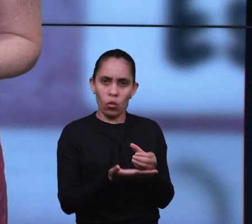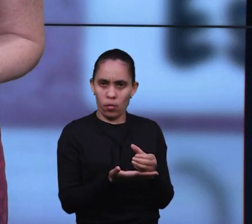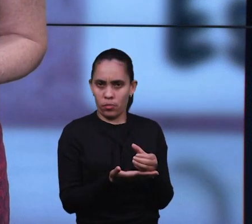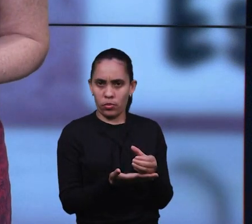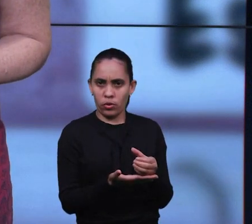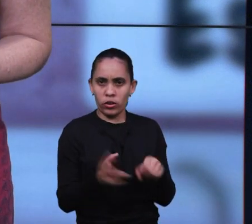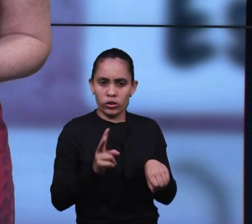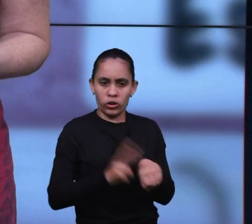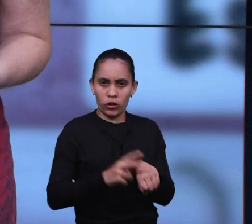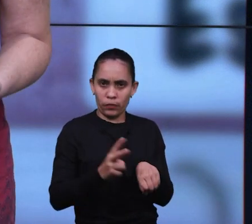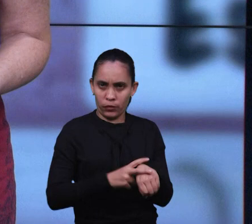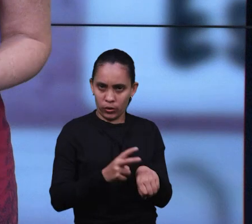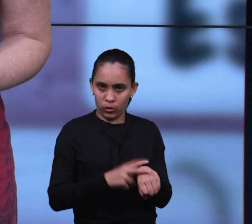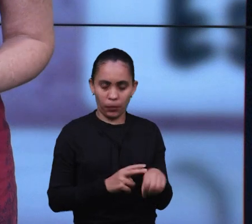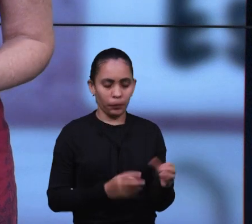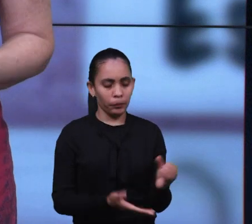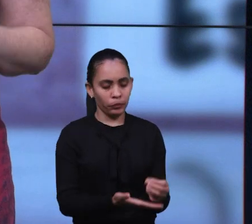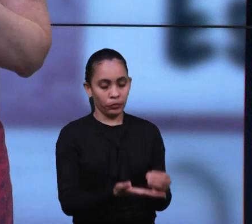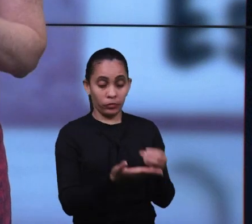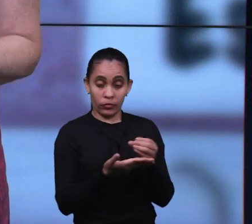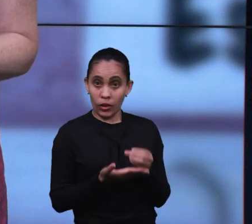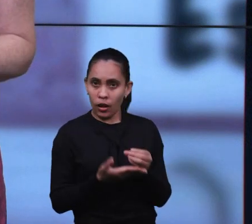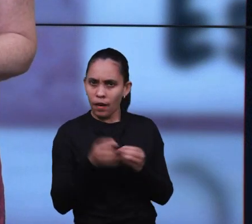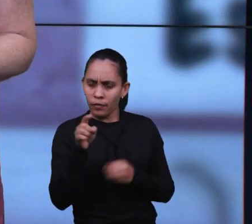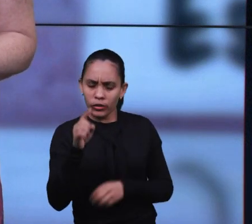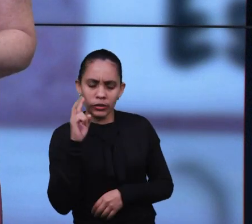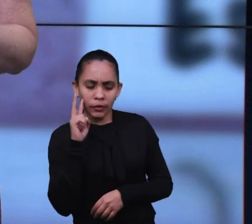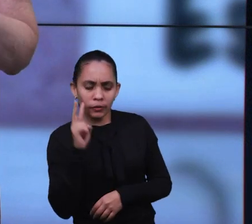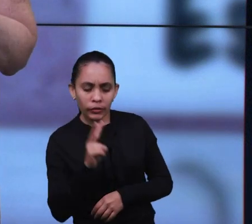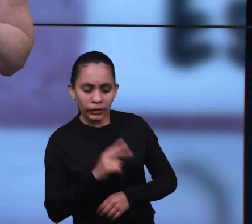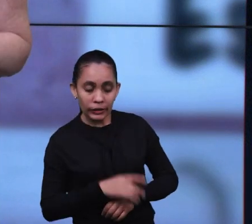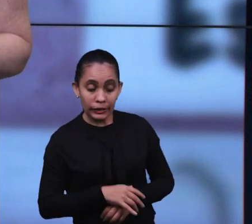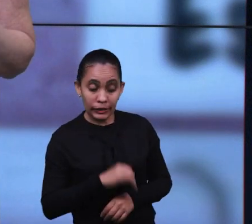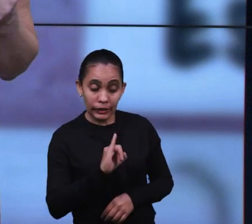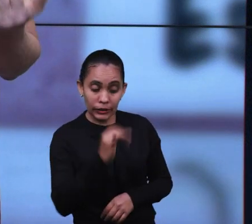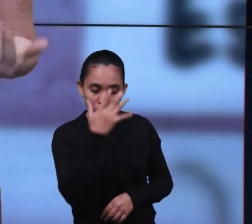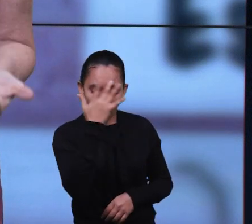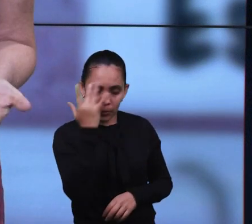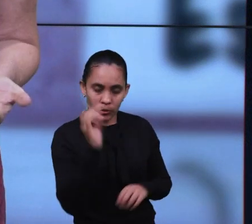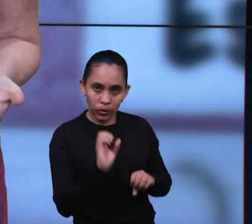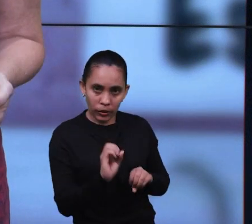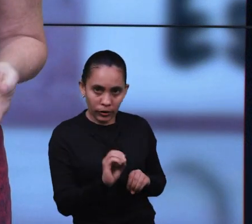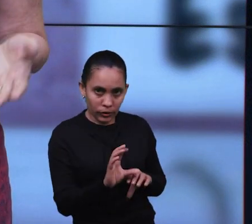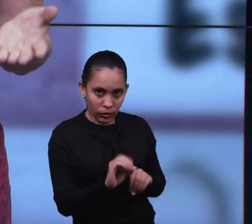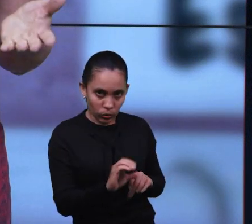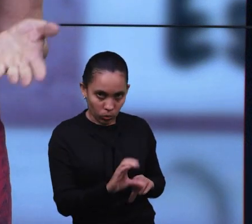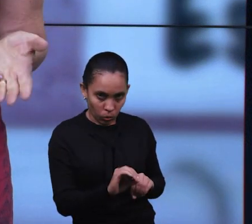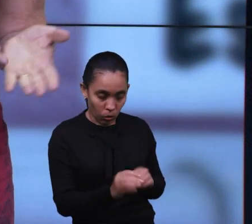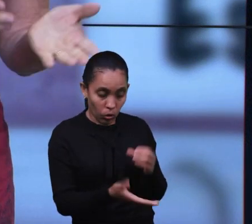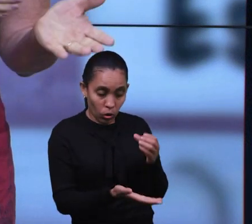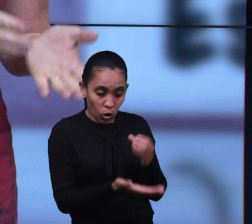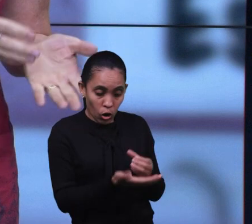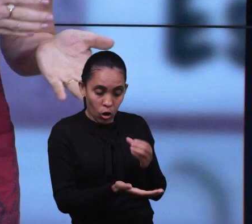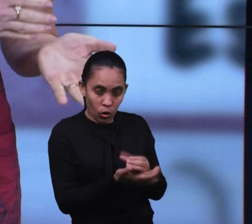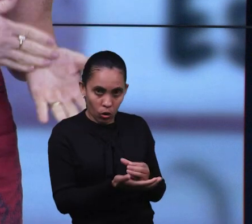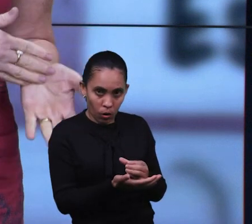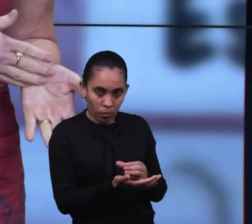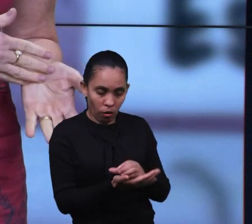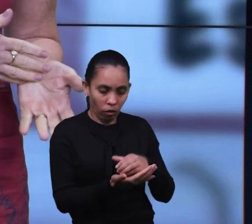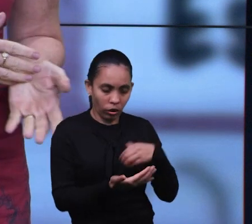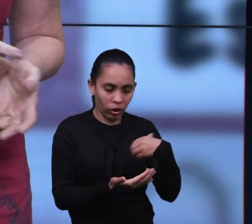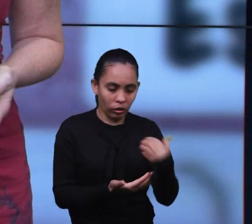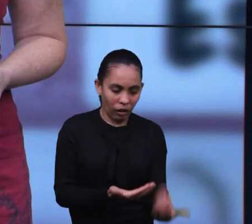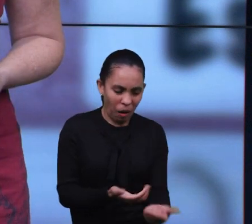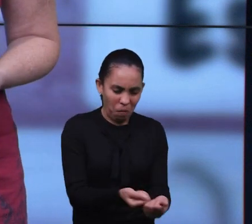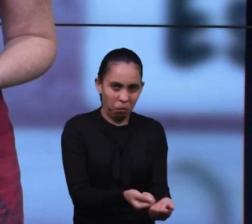numa brincadeira e quebra, verifique se alguém lhe ensinou que o copo de vidro